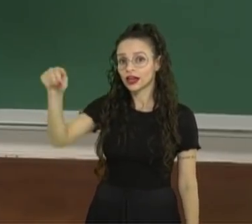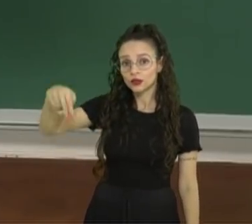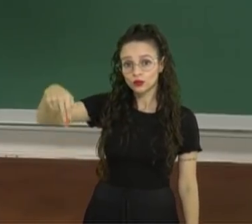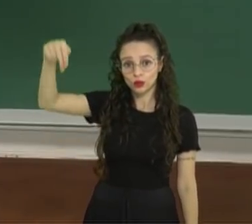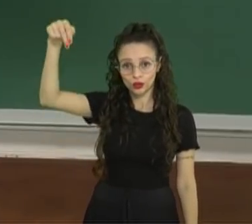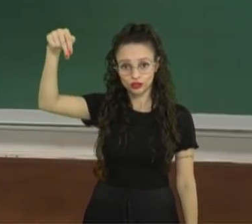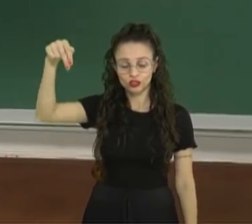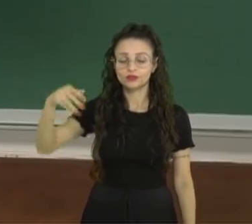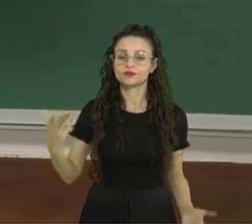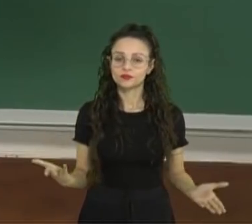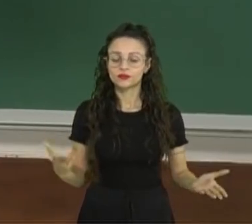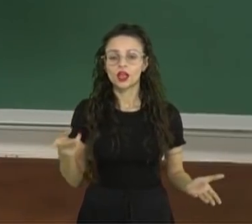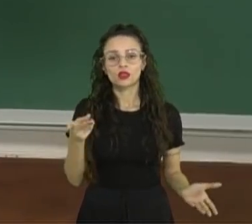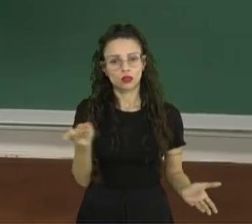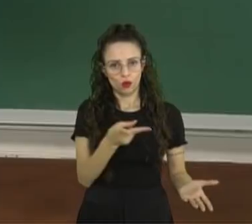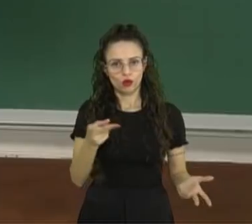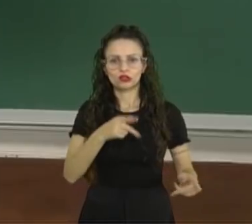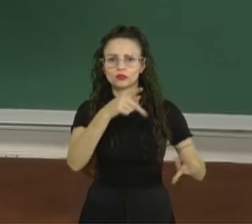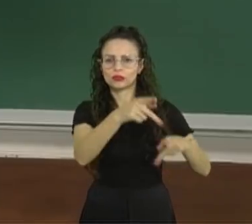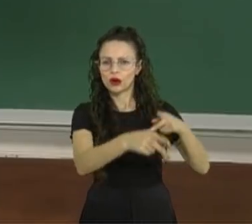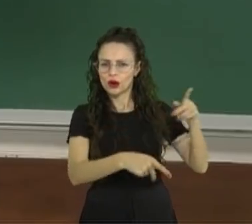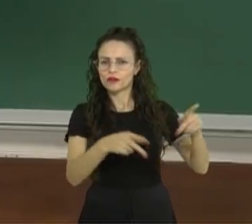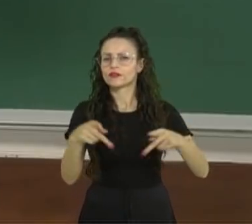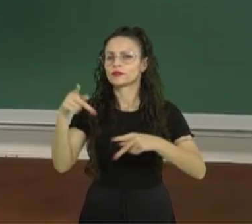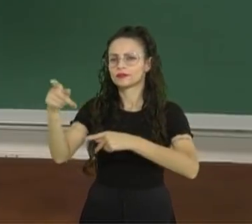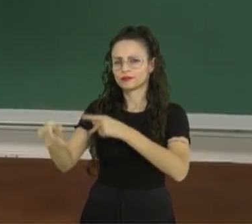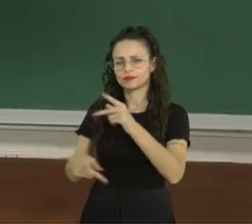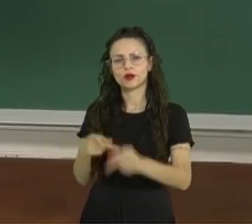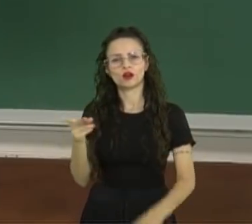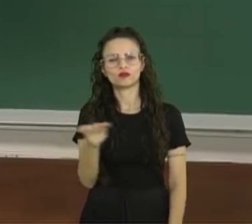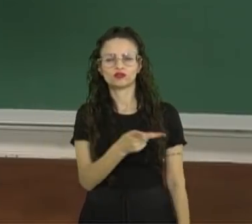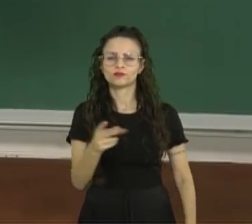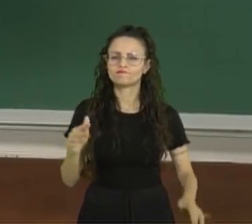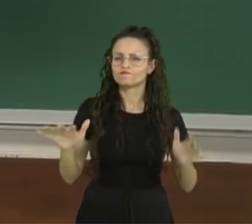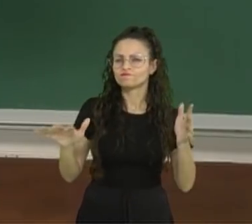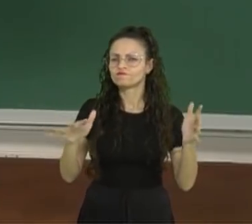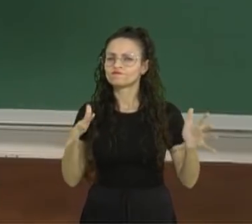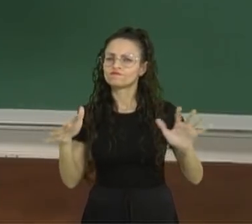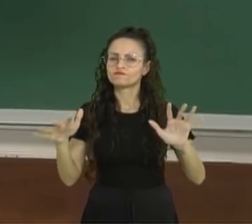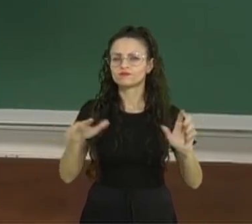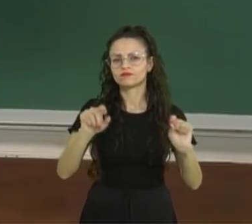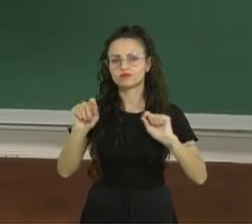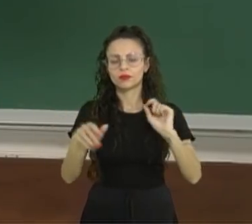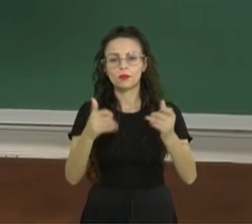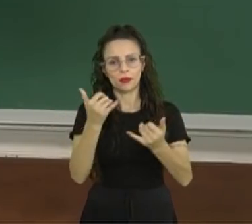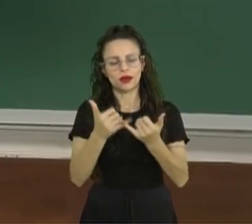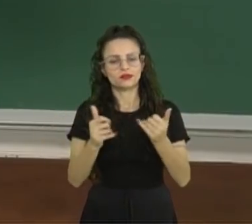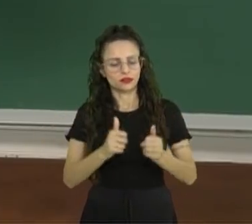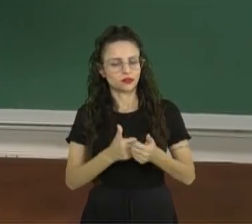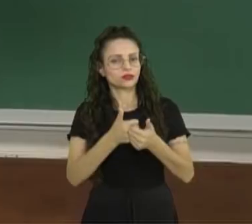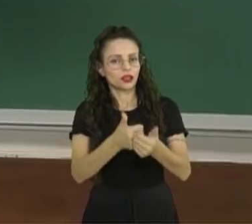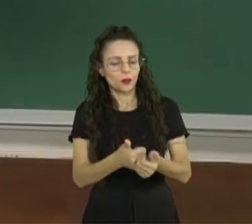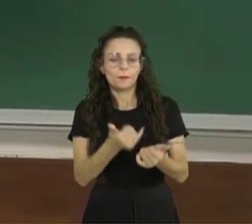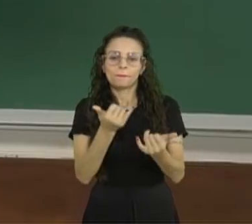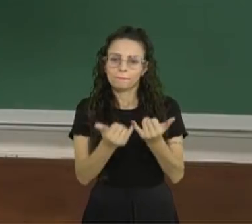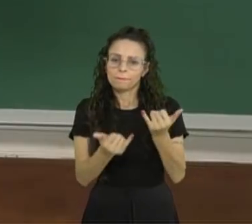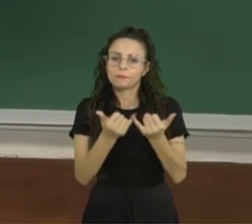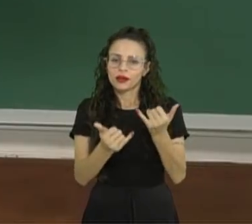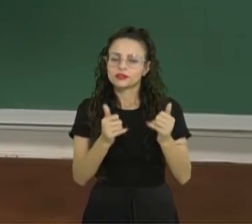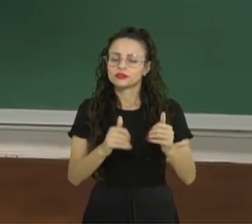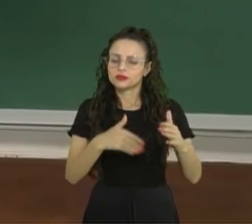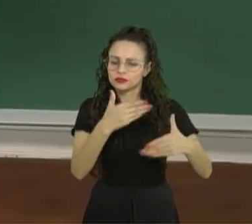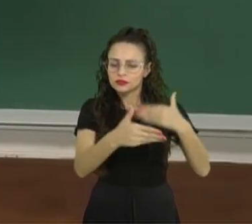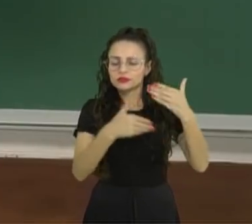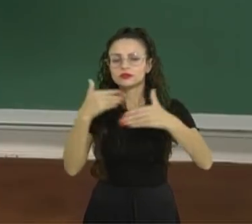África. Duas civilizações que, de certa maneira, seguiram uma linha paralela de